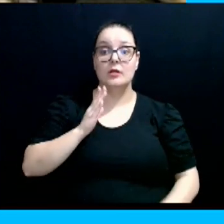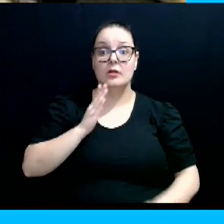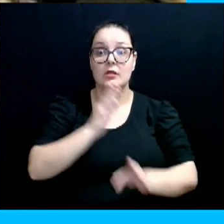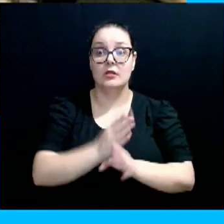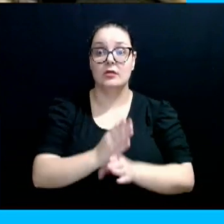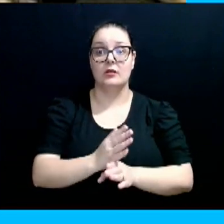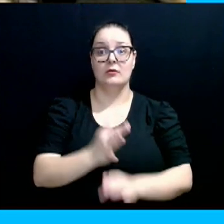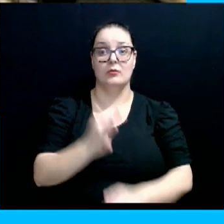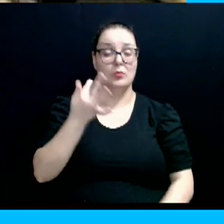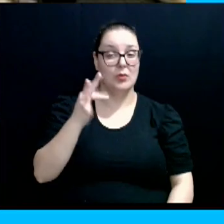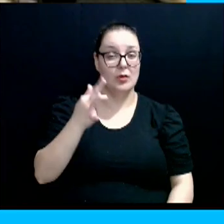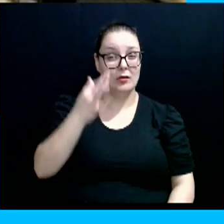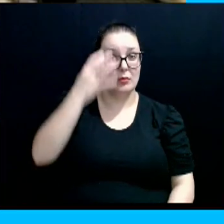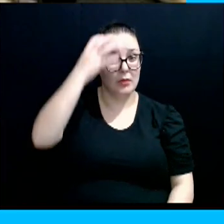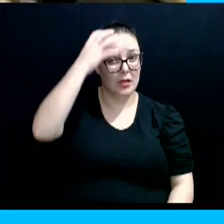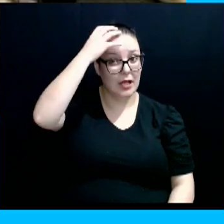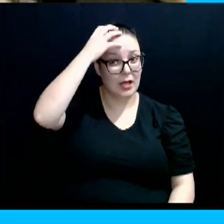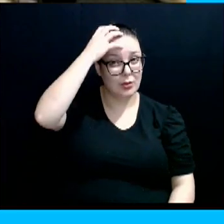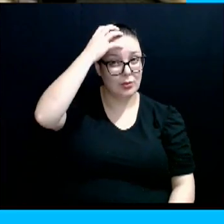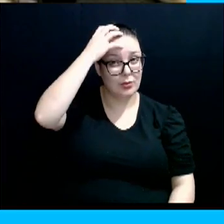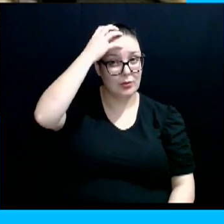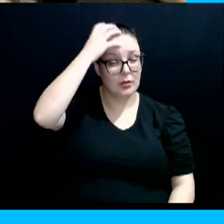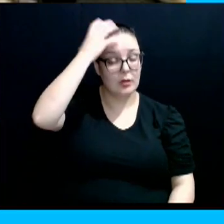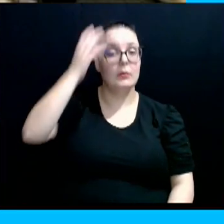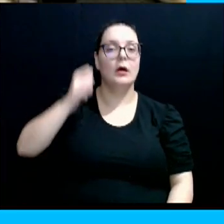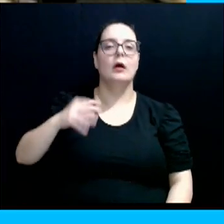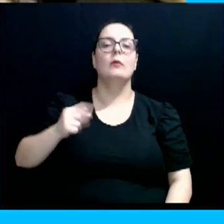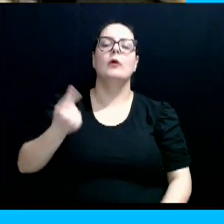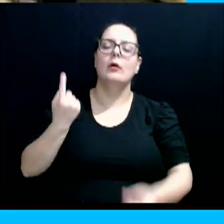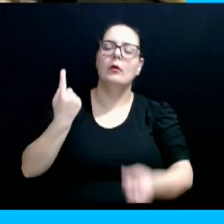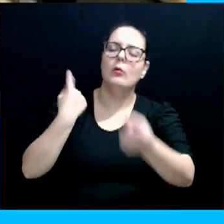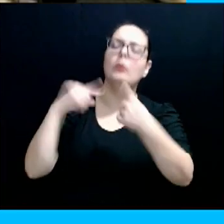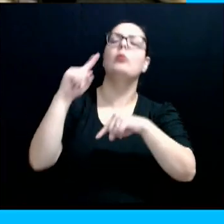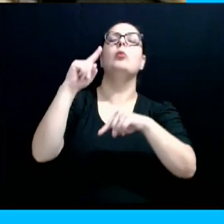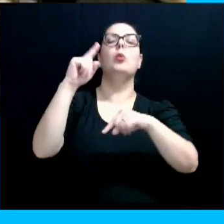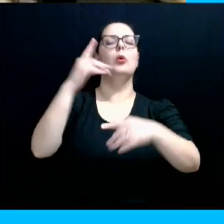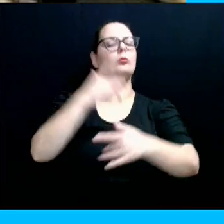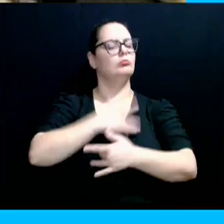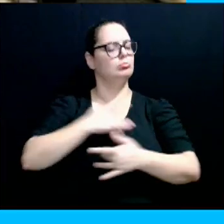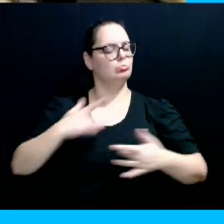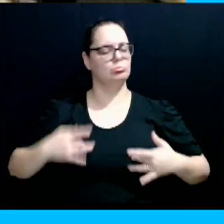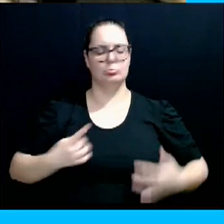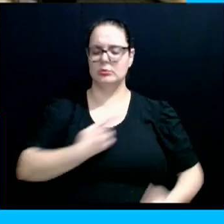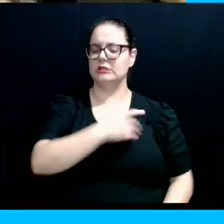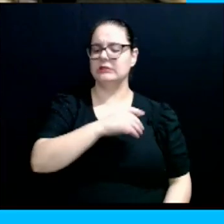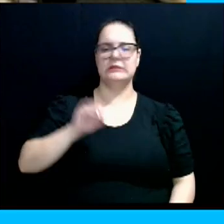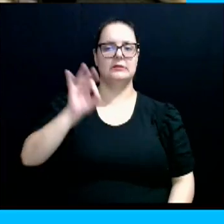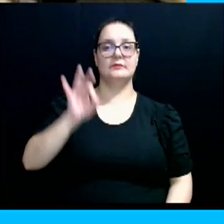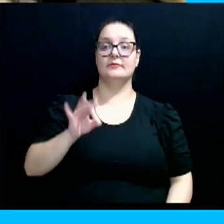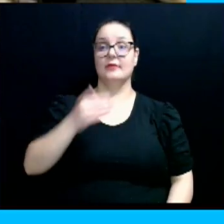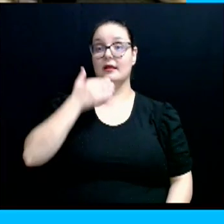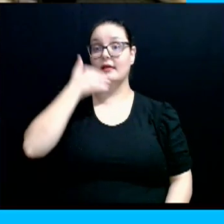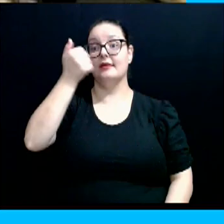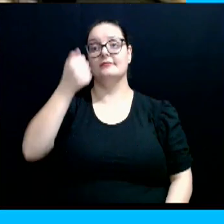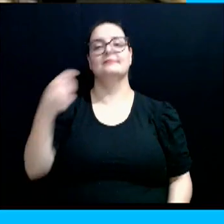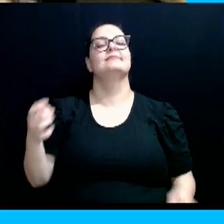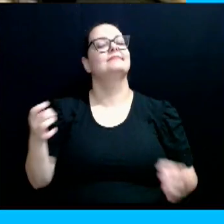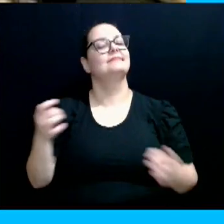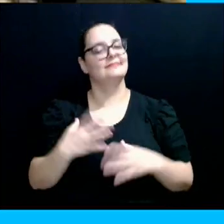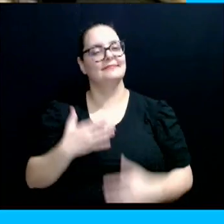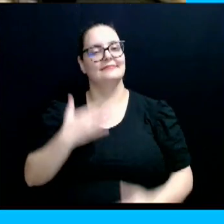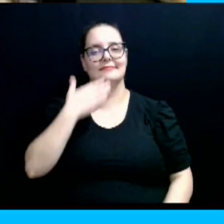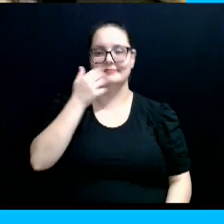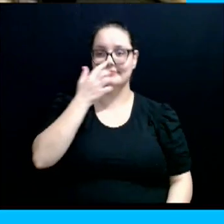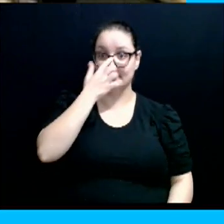na cabeça, mas Amadeu deu a volta por cima e está 100% recuperado e pronto para a melhor fase da